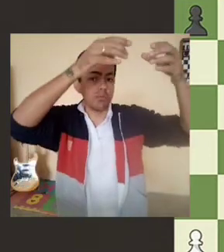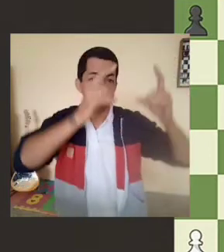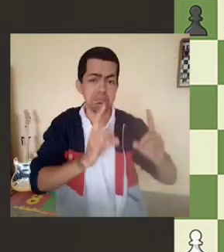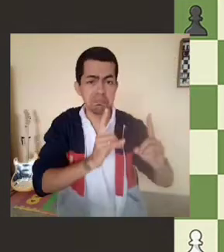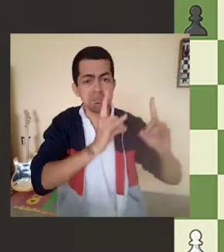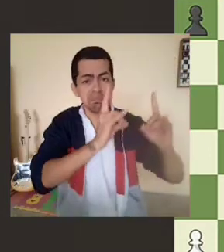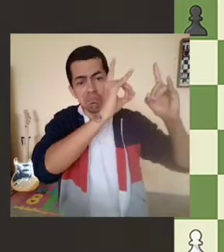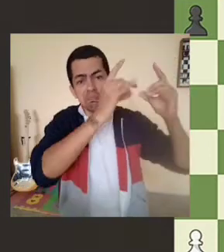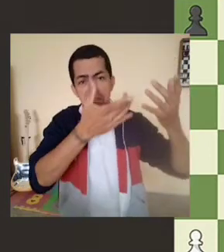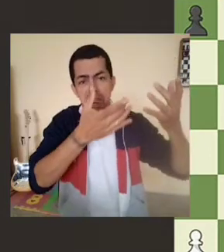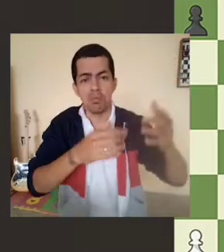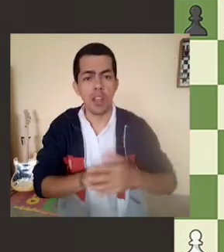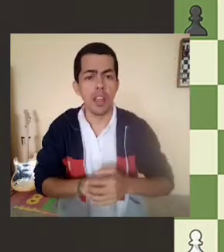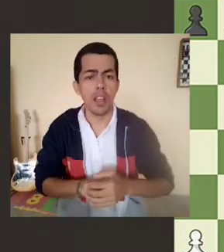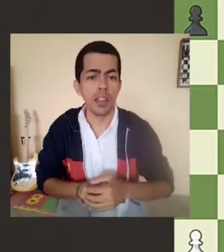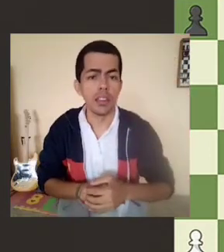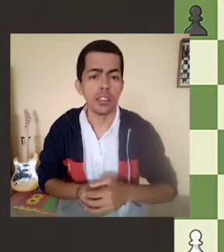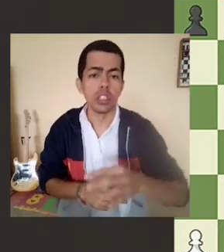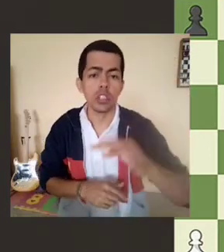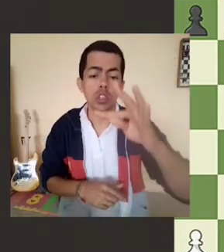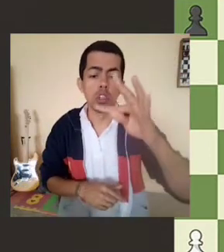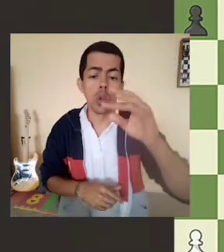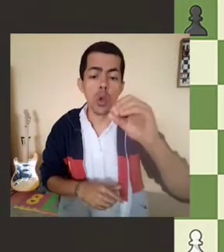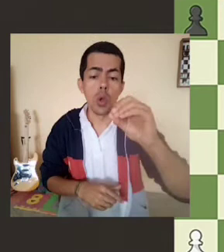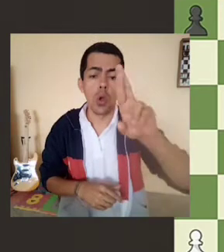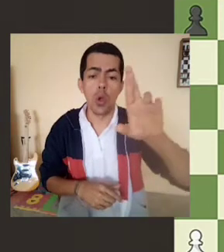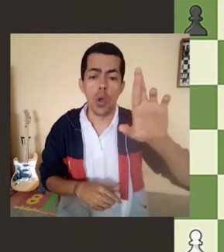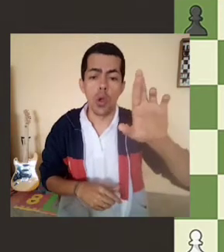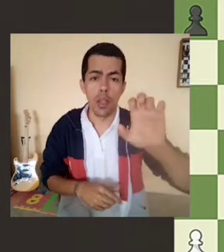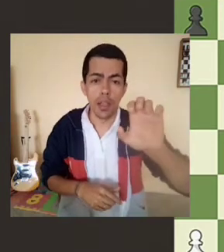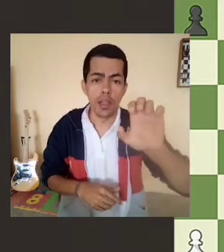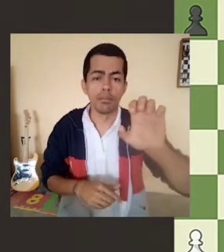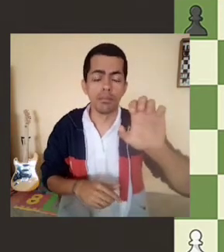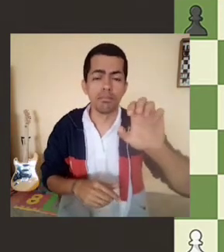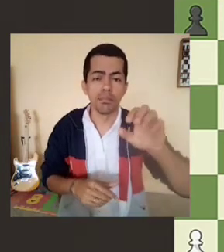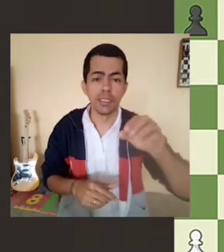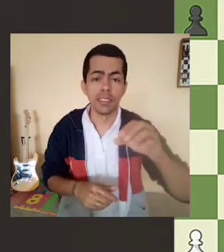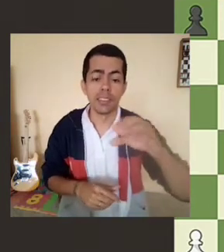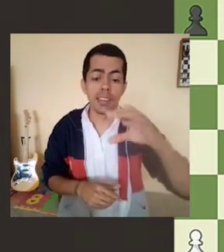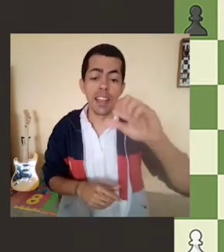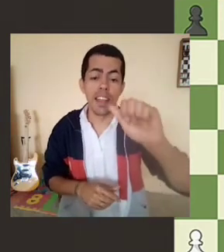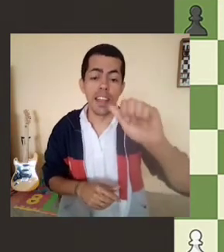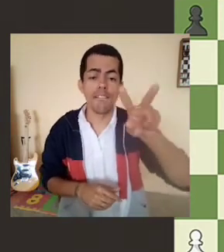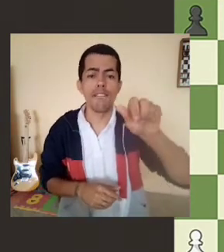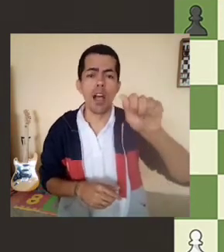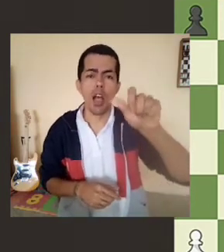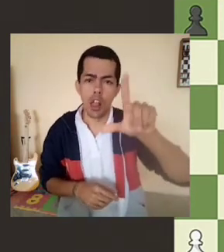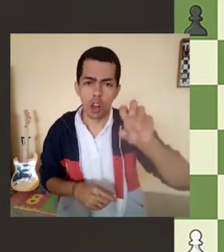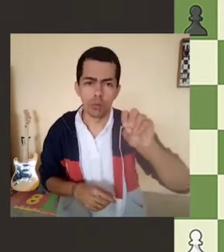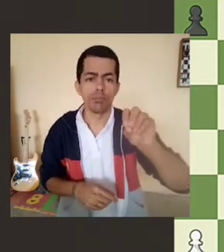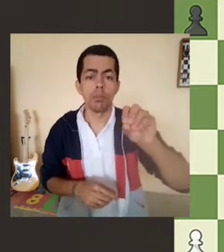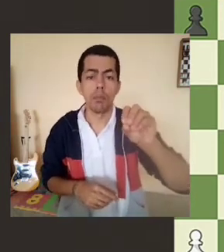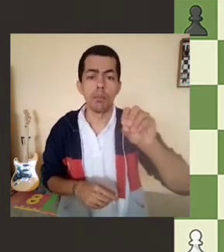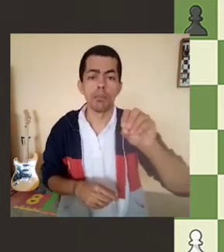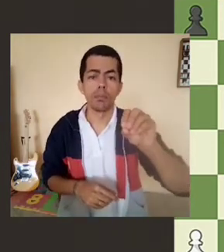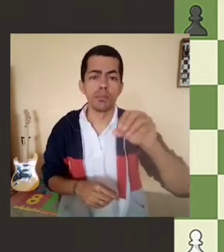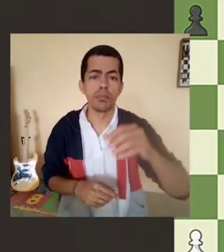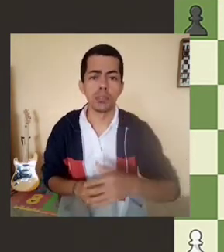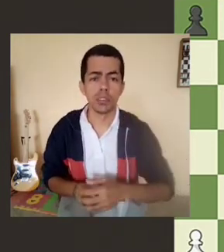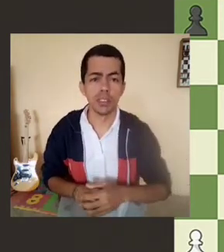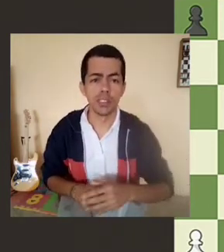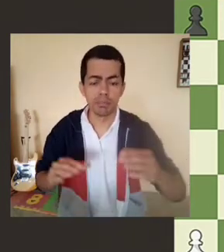dividido então o xadrez, né? Olha só essa arrumação, a torre, nós temos o cavalo, né?